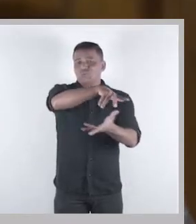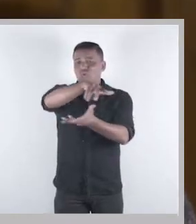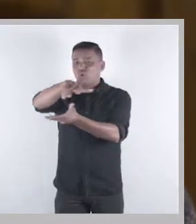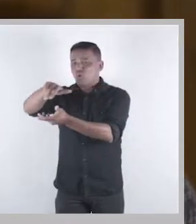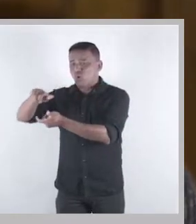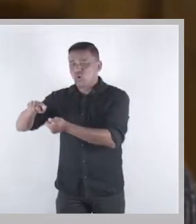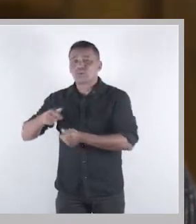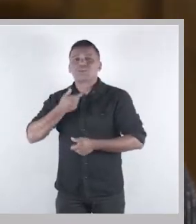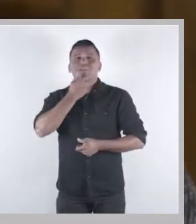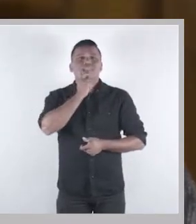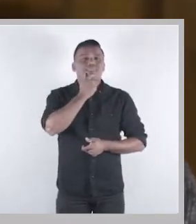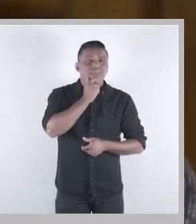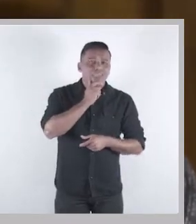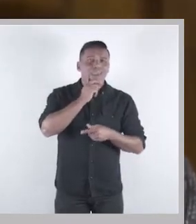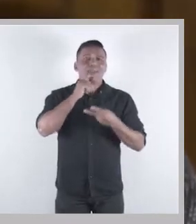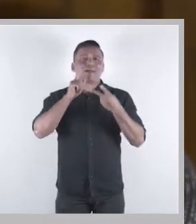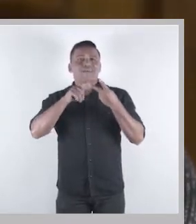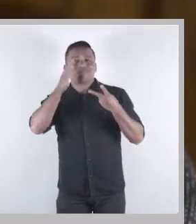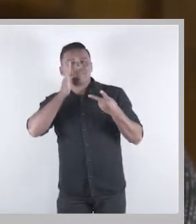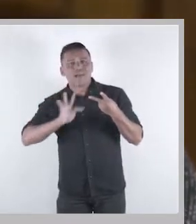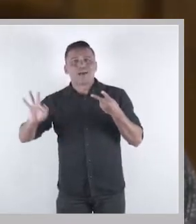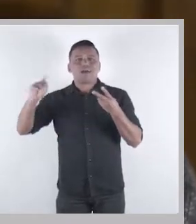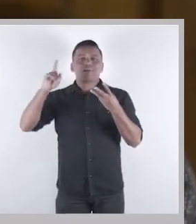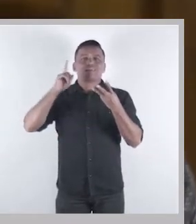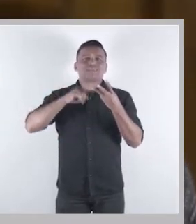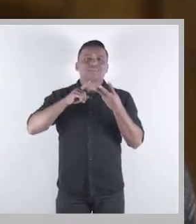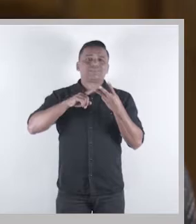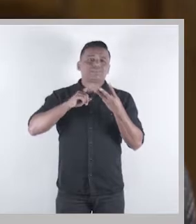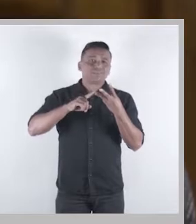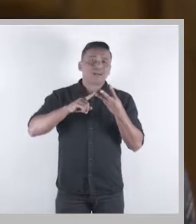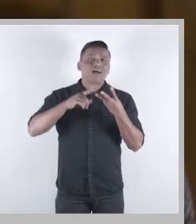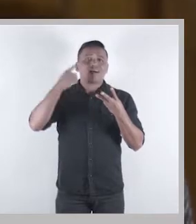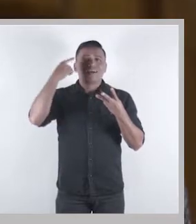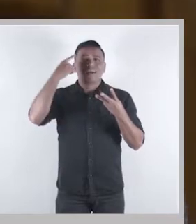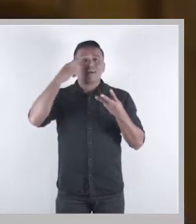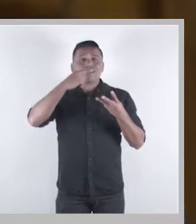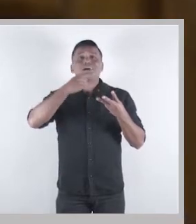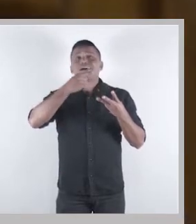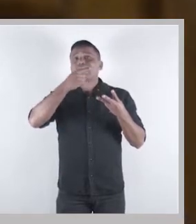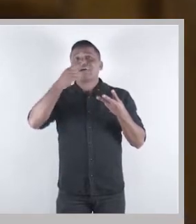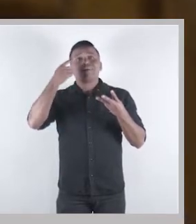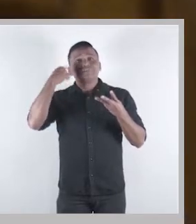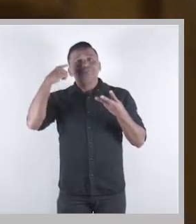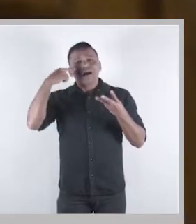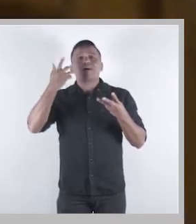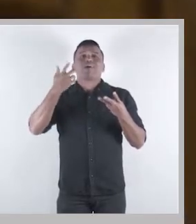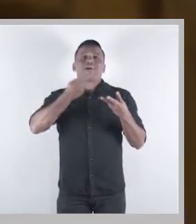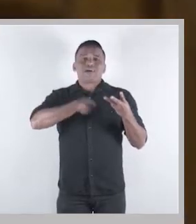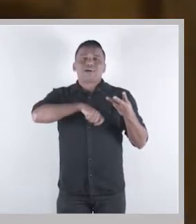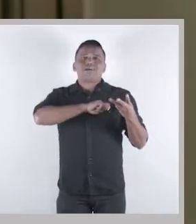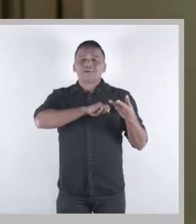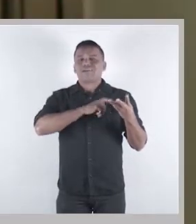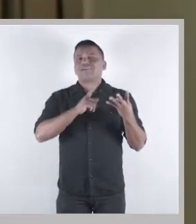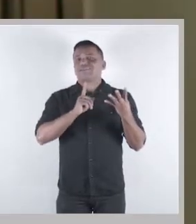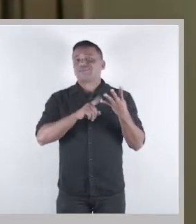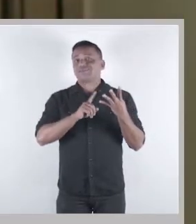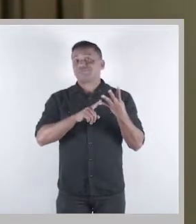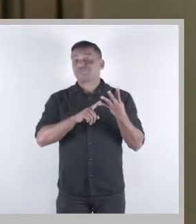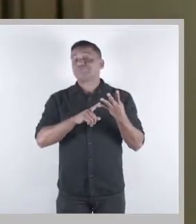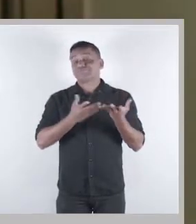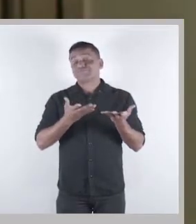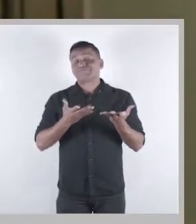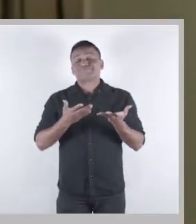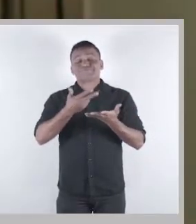país aqui da América Latina e essa bolsa tem o propósito de produzir edições bilíngues é isso